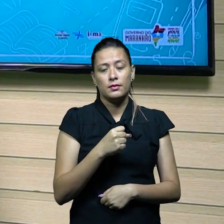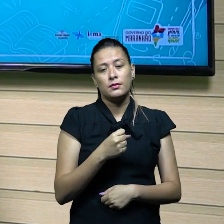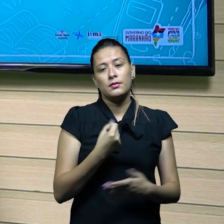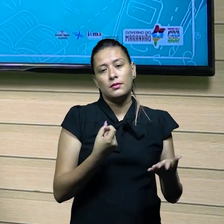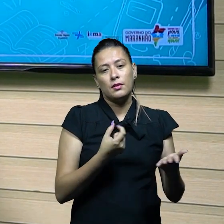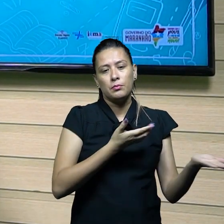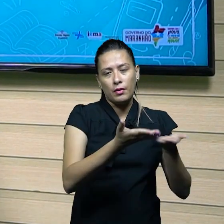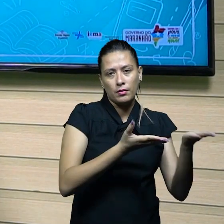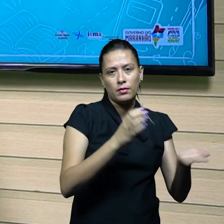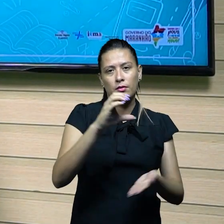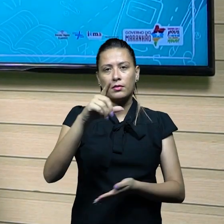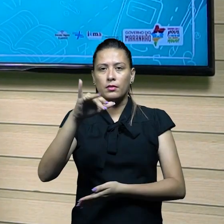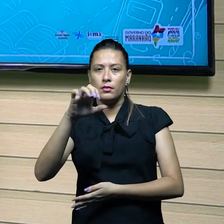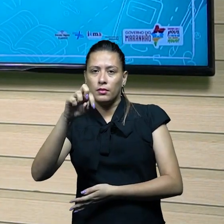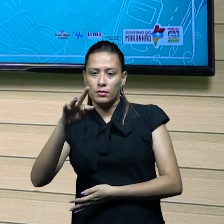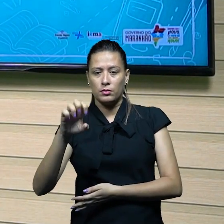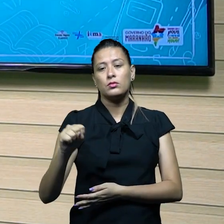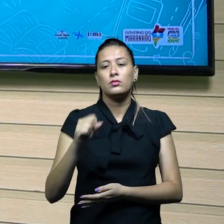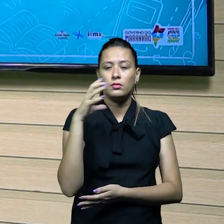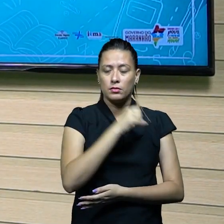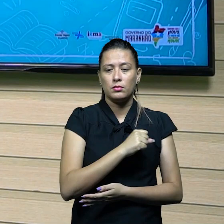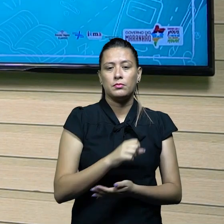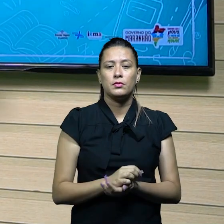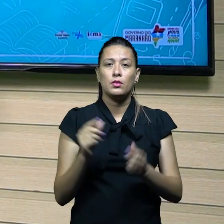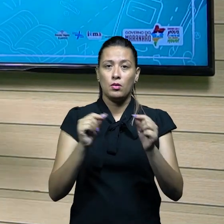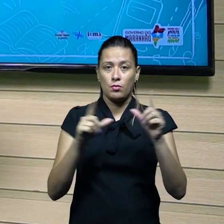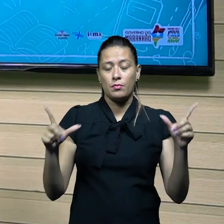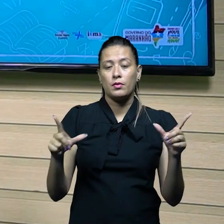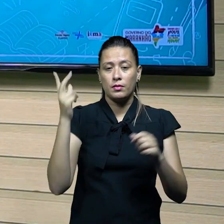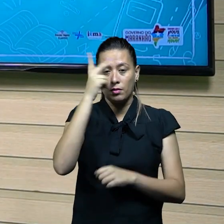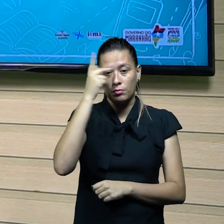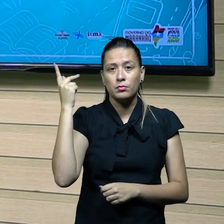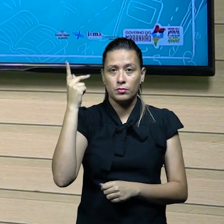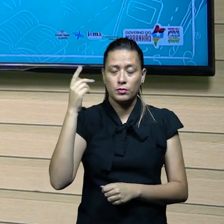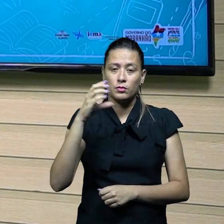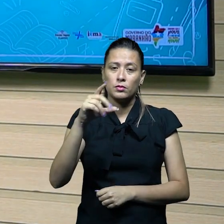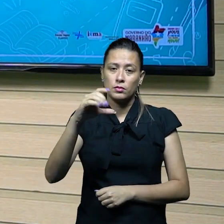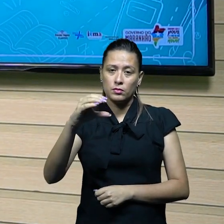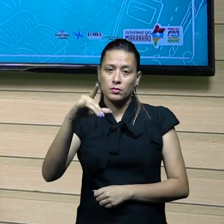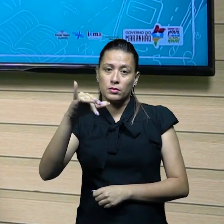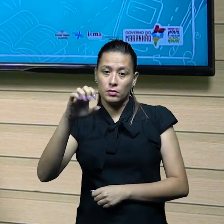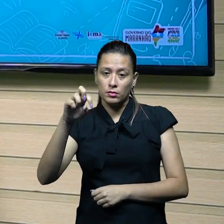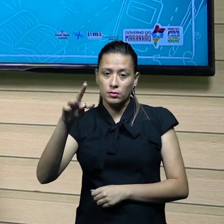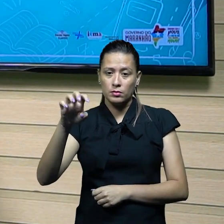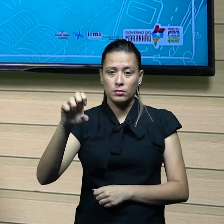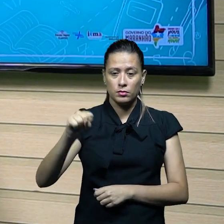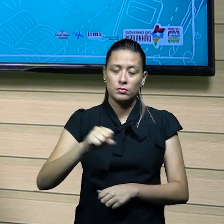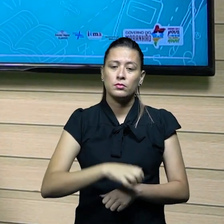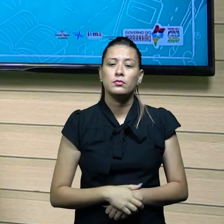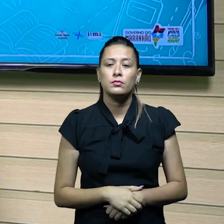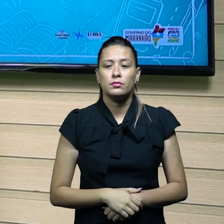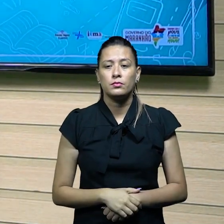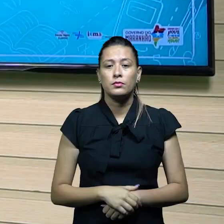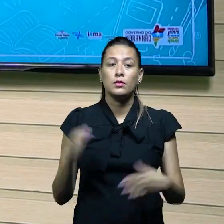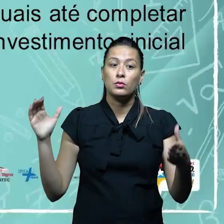de 2, em vez de ser somente da Júlia, tá bem? Então são receitas que vão incrementar, são receitas que vão agregar um pouco